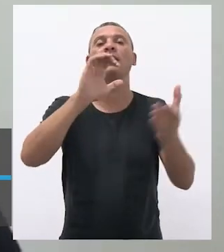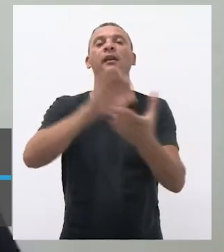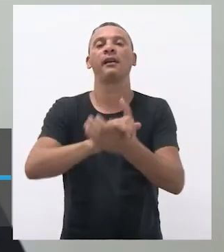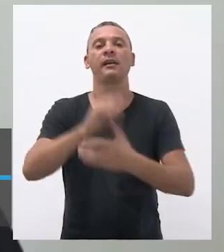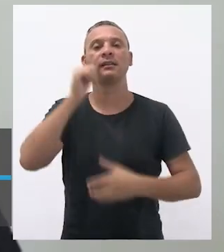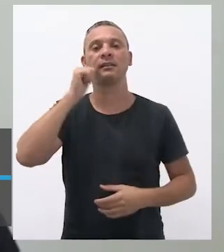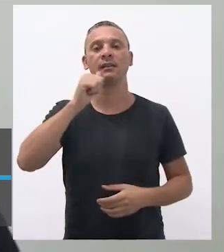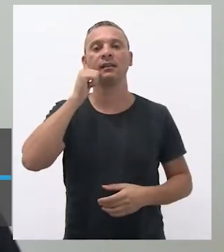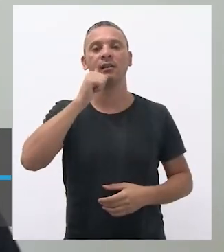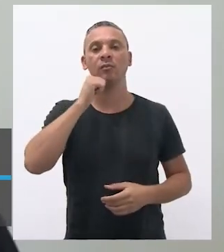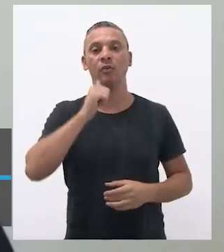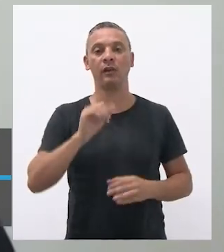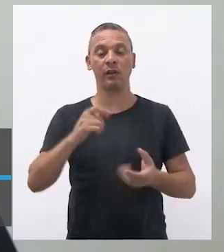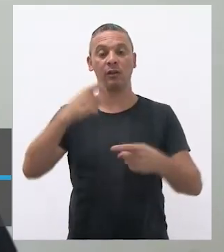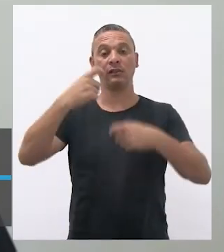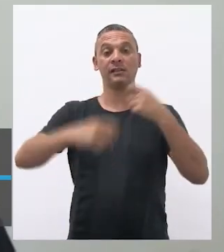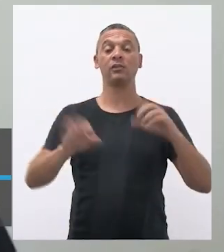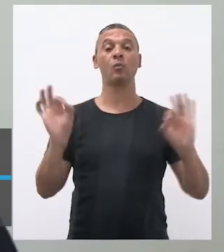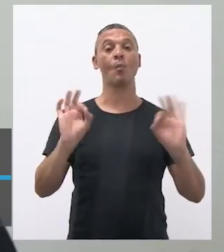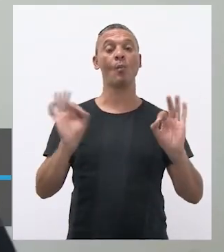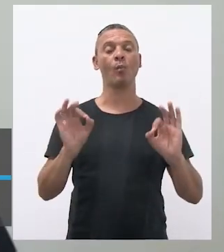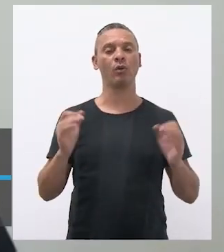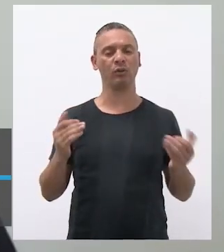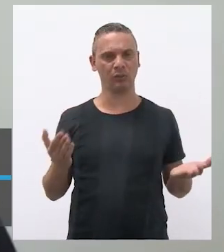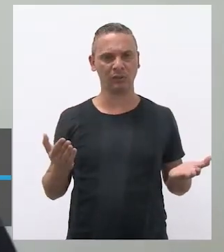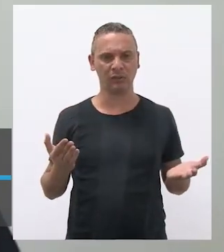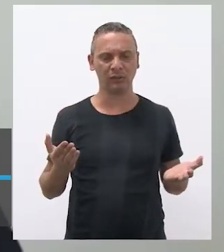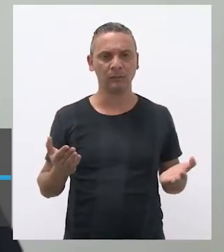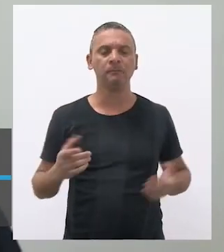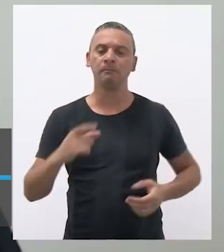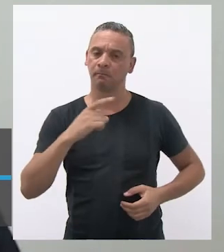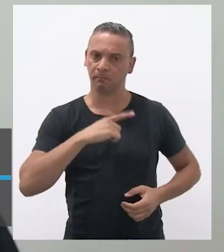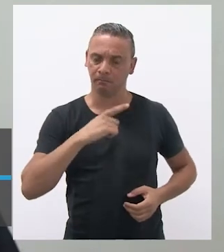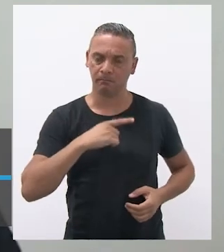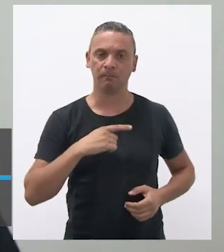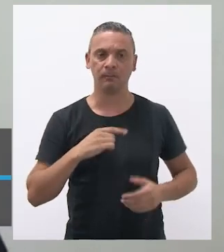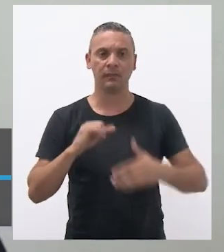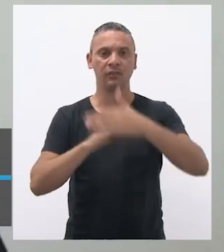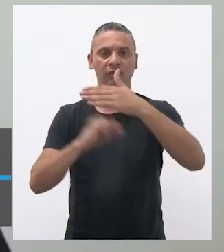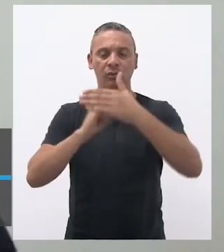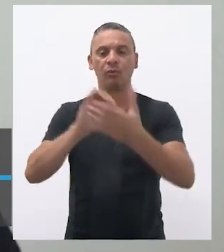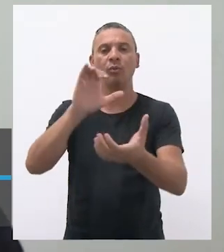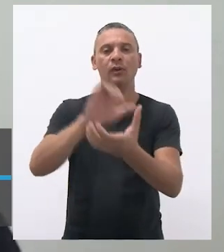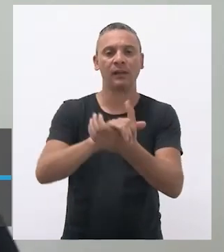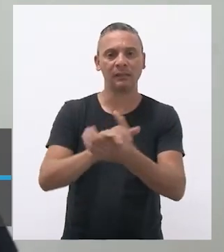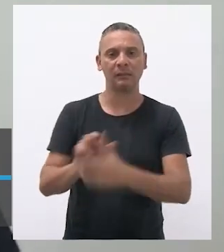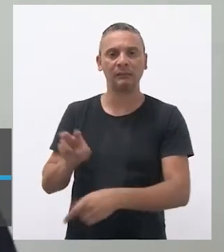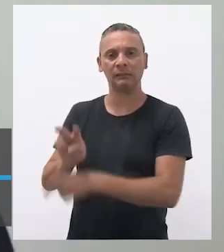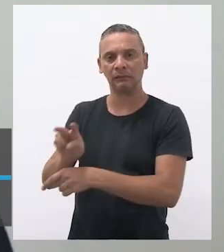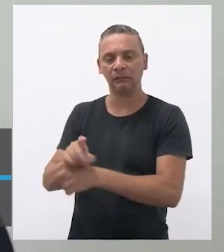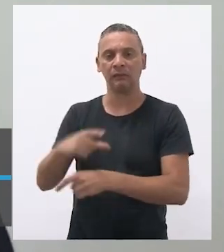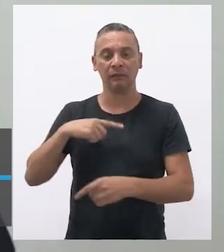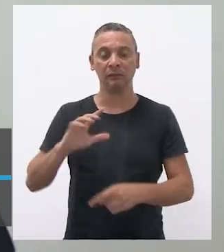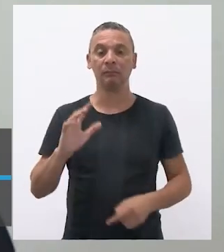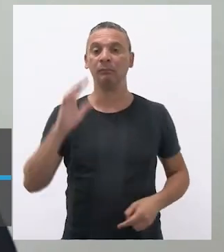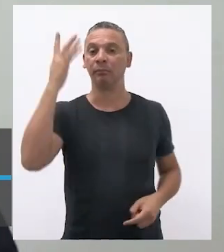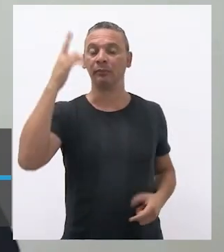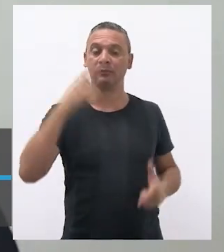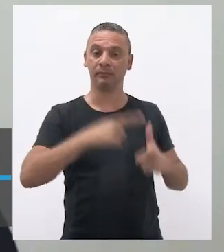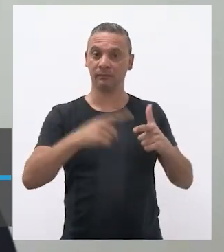virgem. Então, esse instituto, né, do casamento reparador acabava suprindo